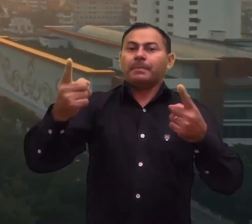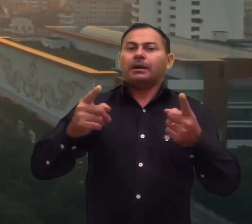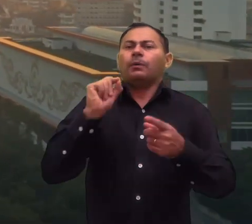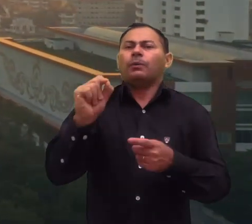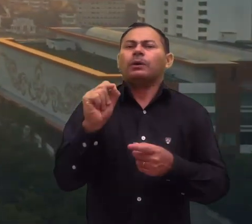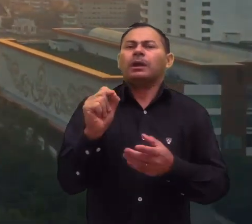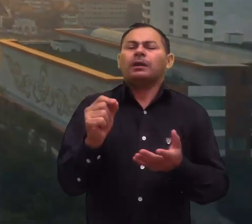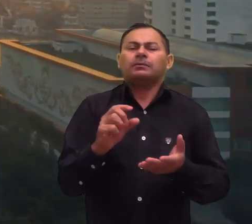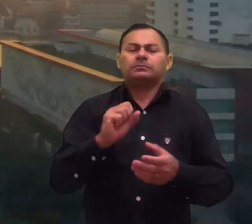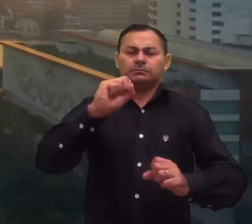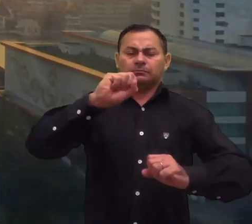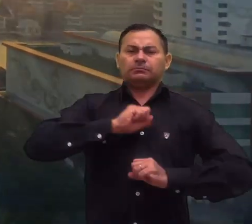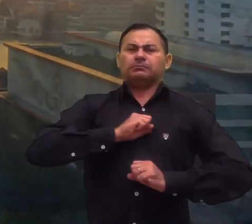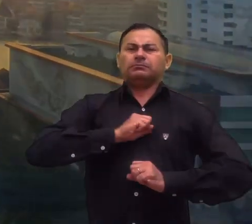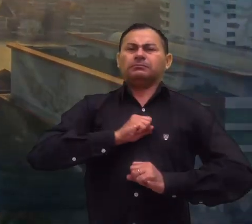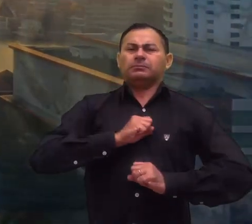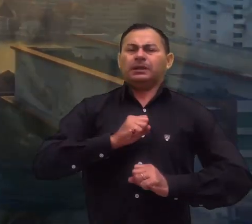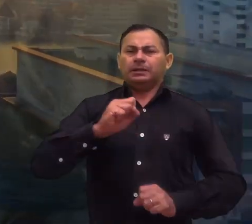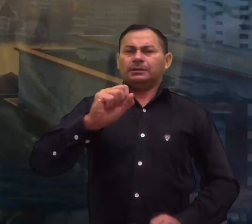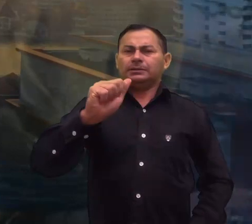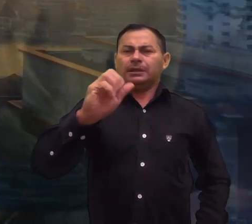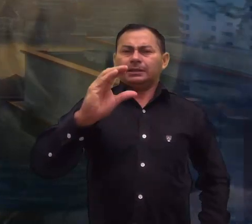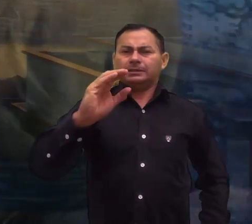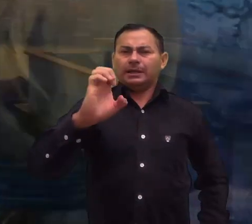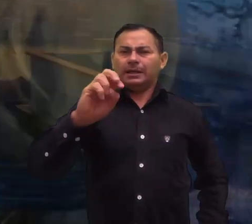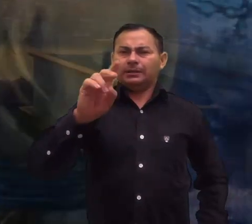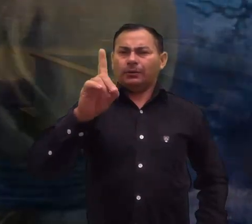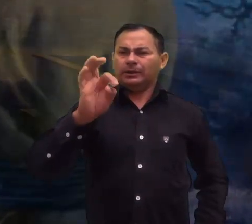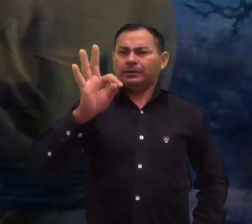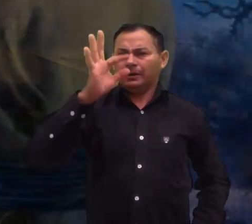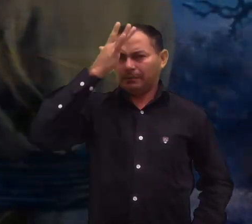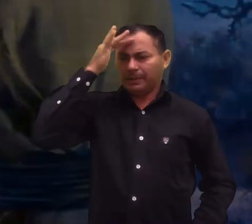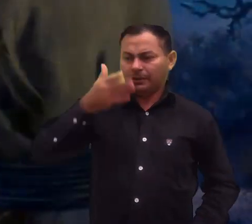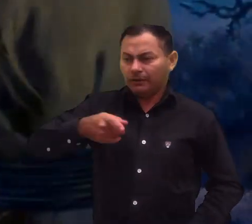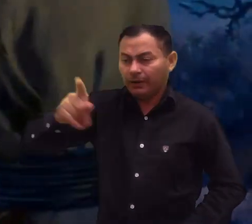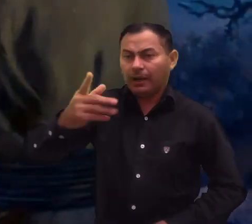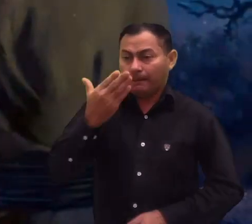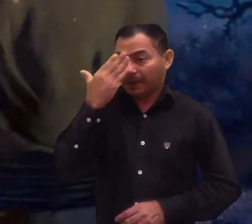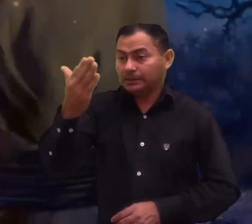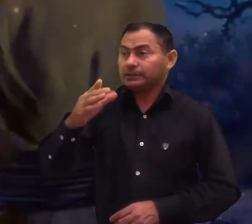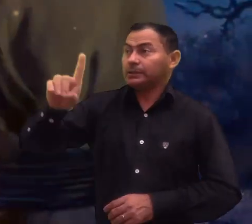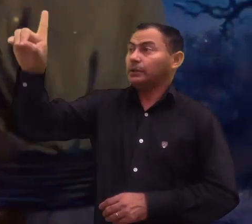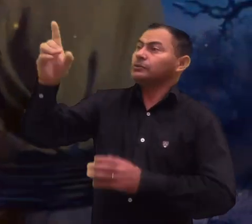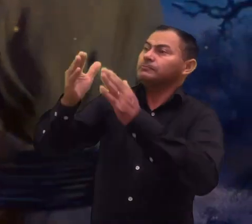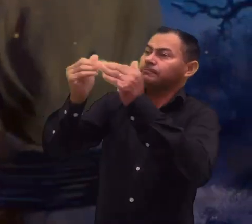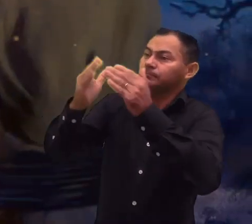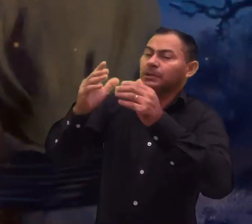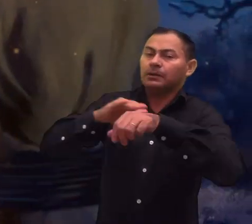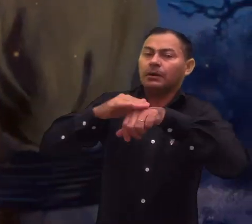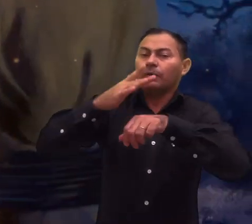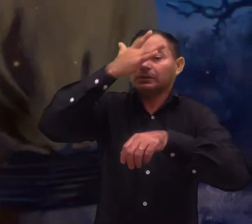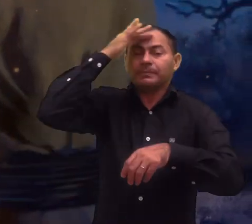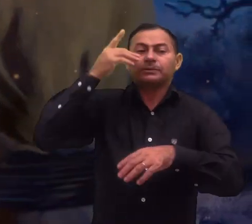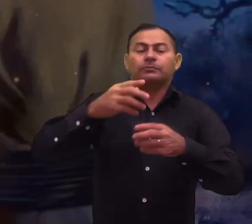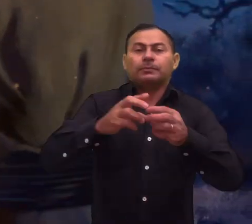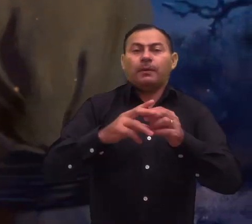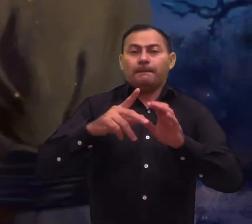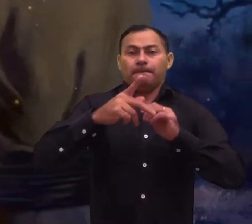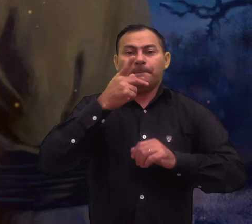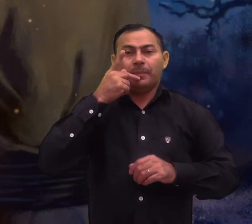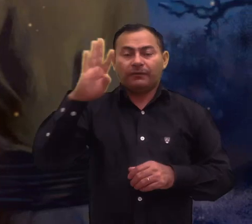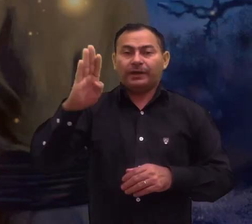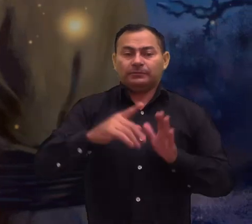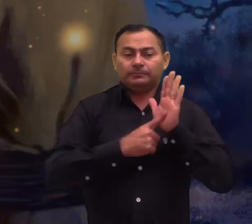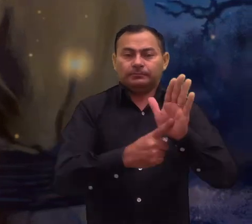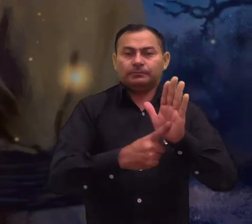real. Mas o que é um sacerdote? Um sacerdote é alguém que vai até a presença de Deus e intercede por outras